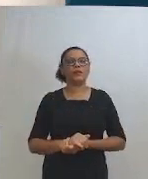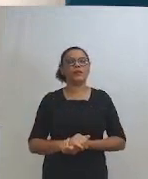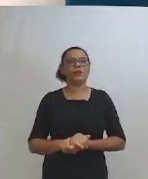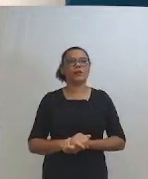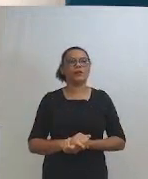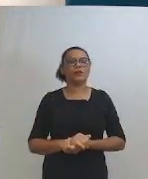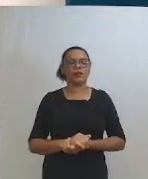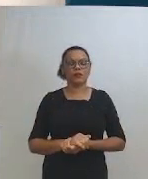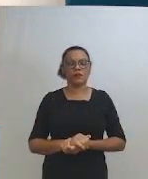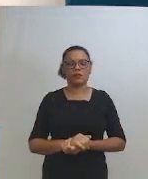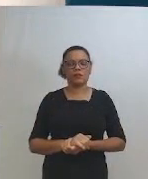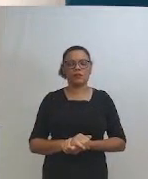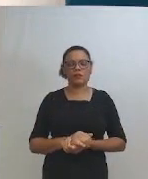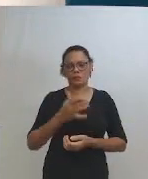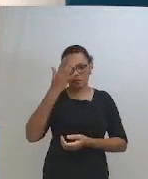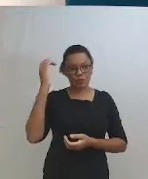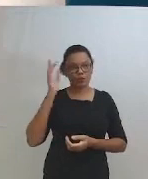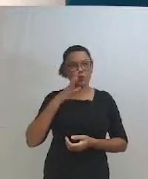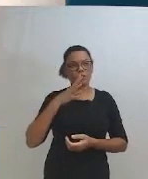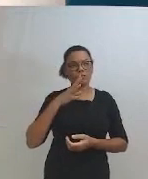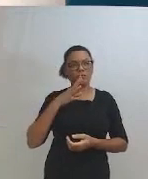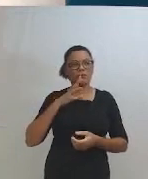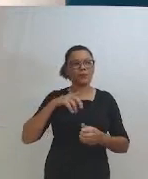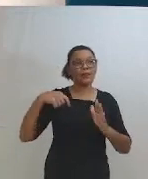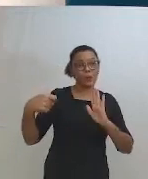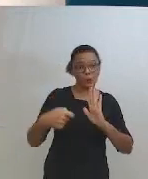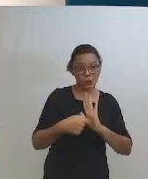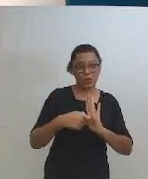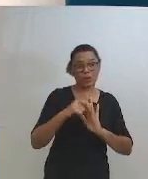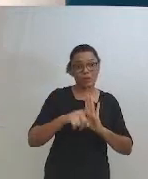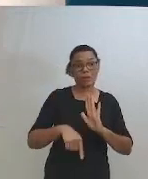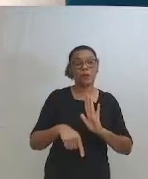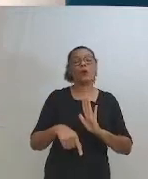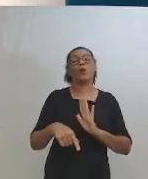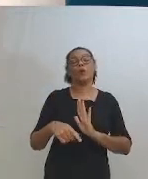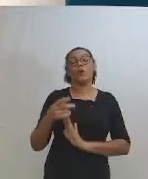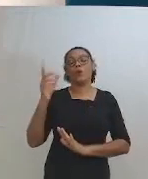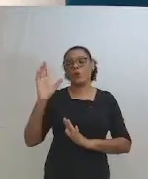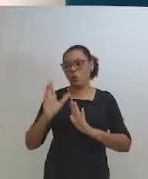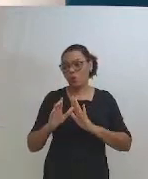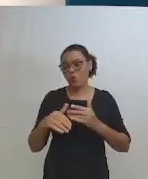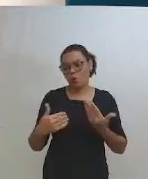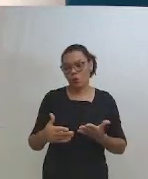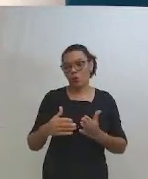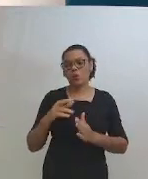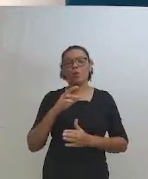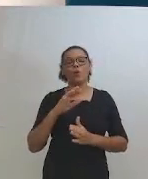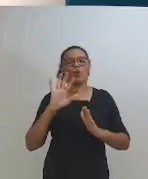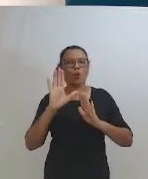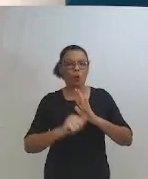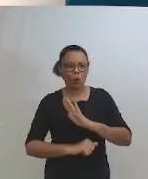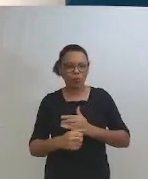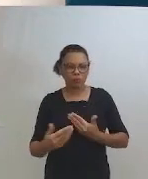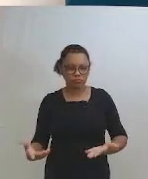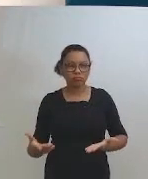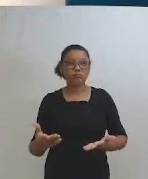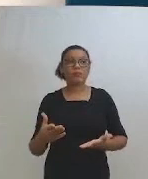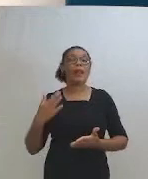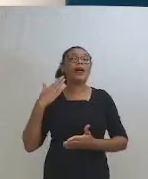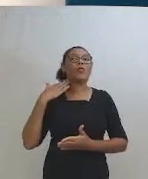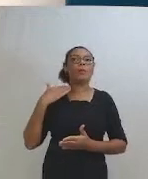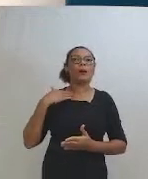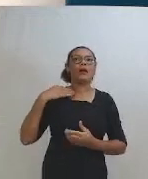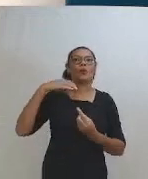denunciado. Portanto, se vê que o furto que foi feito no Banco Bradesco da primeira cidade contou